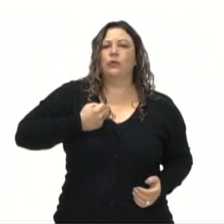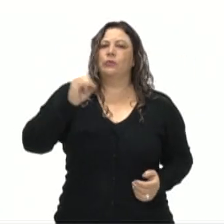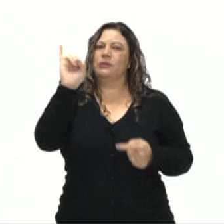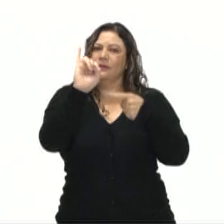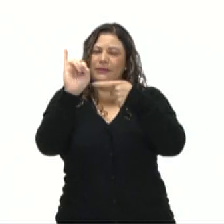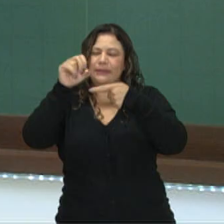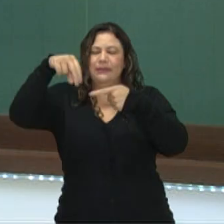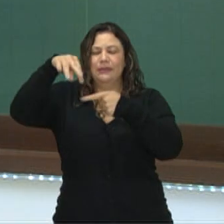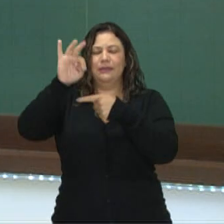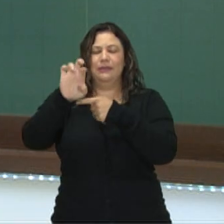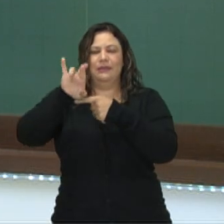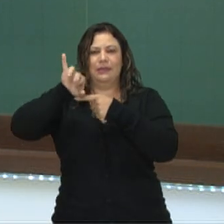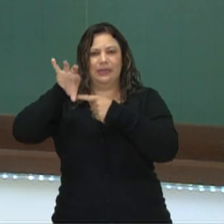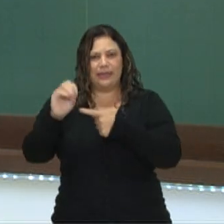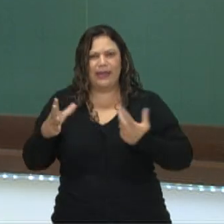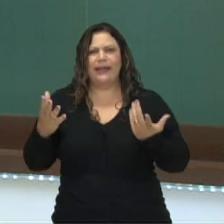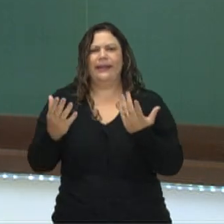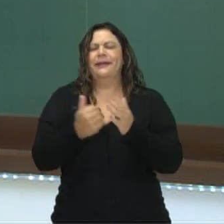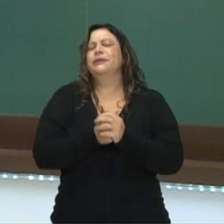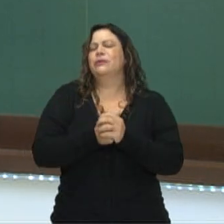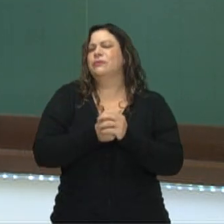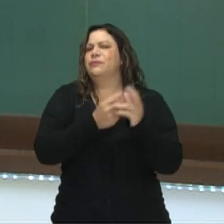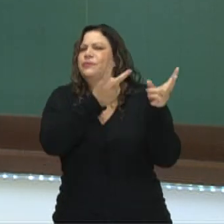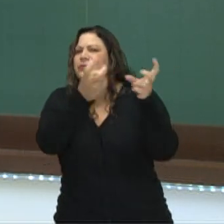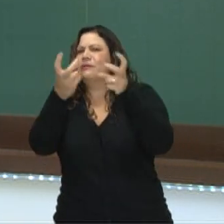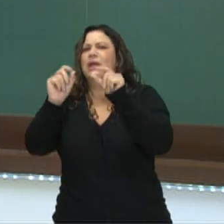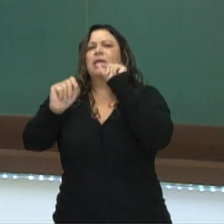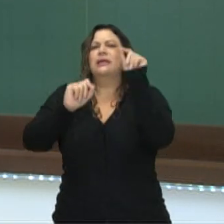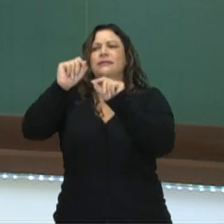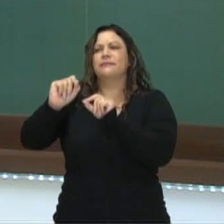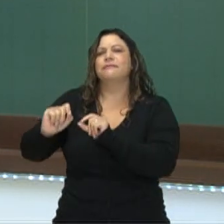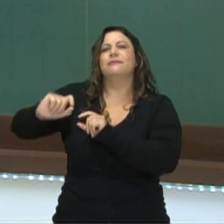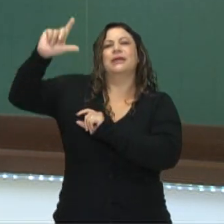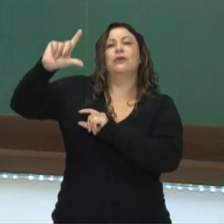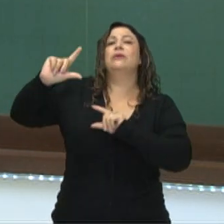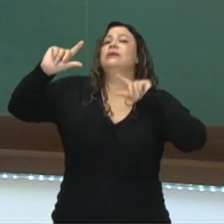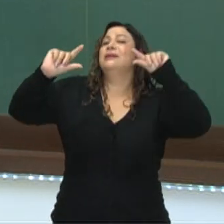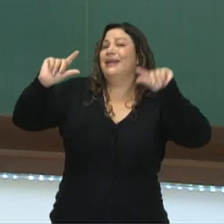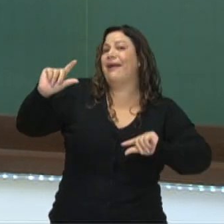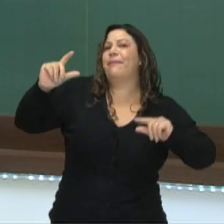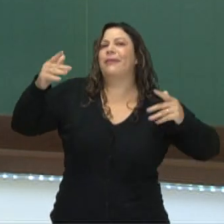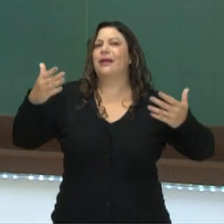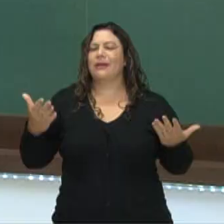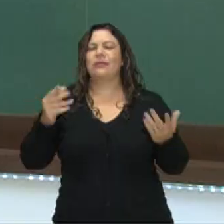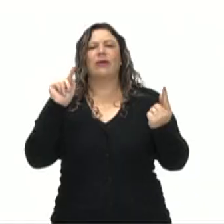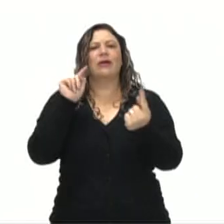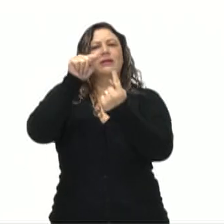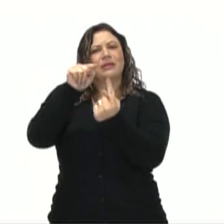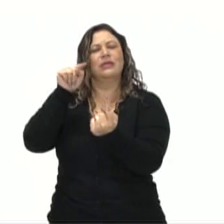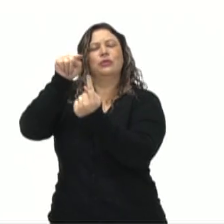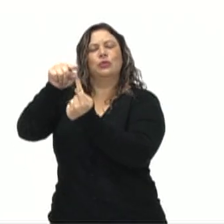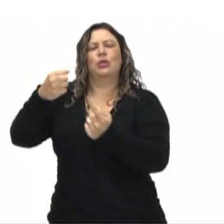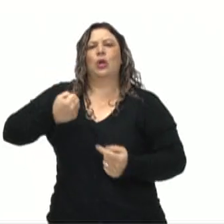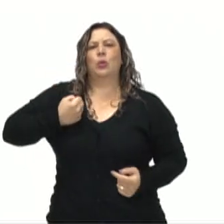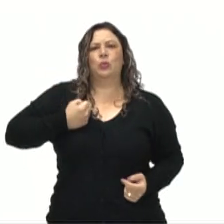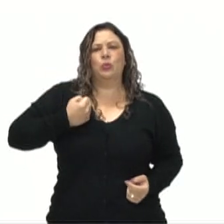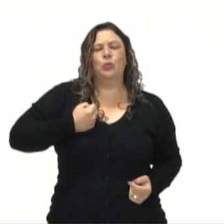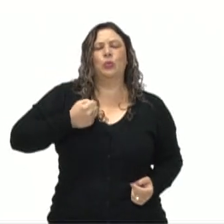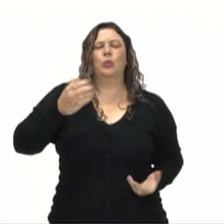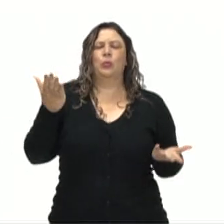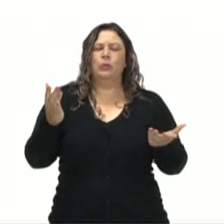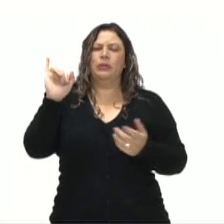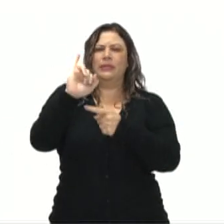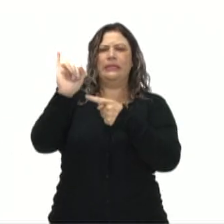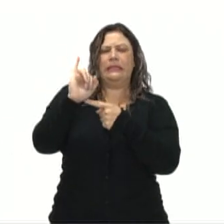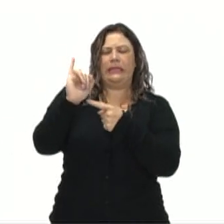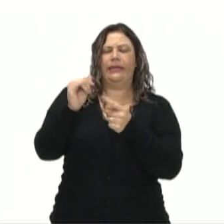significa verificar entre dois números quem é maior, quem é menor, e também identificar o número inteiro oposto